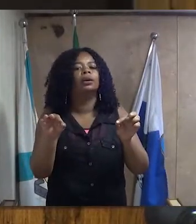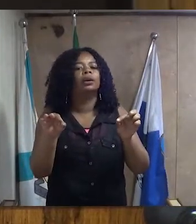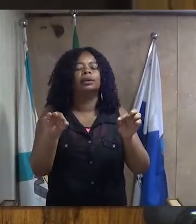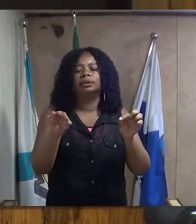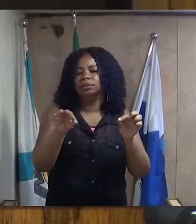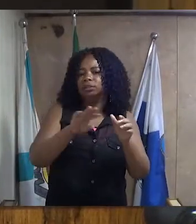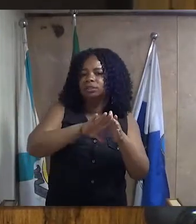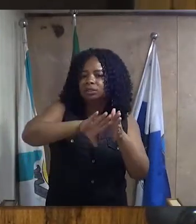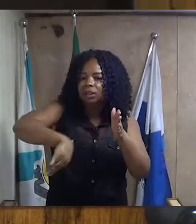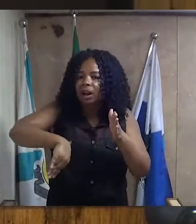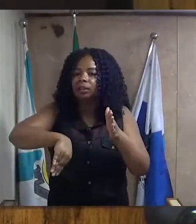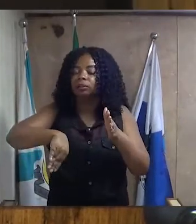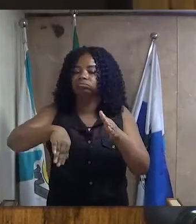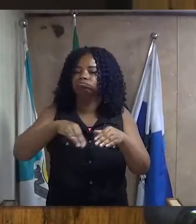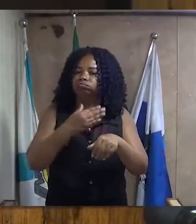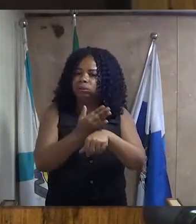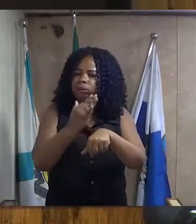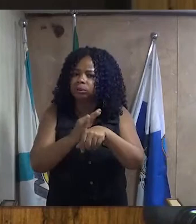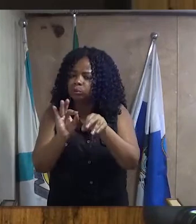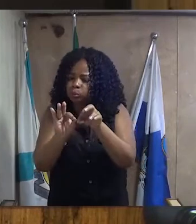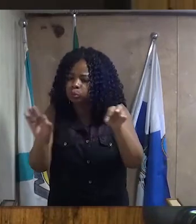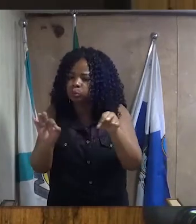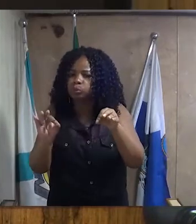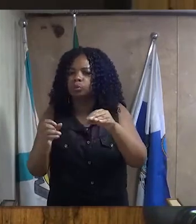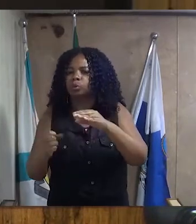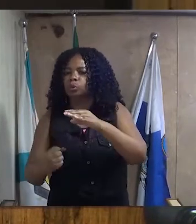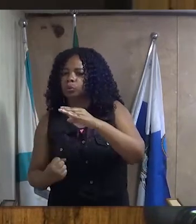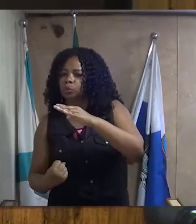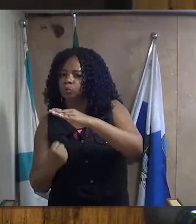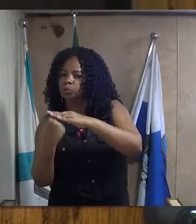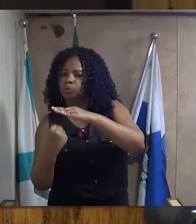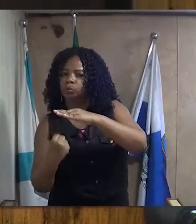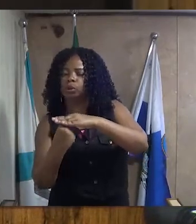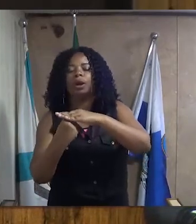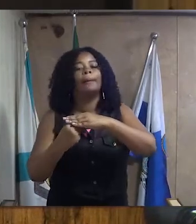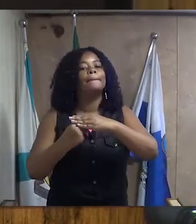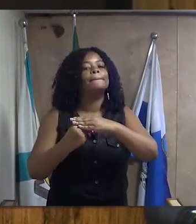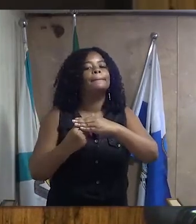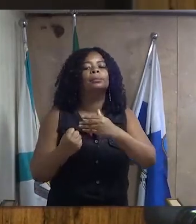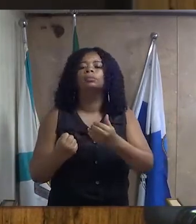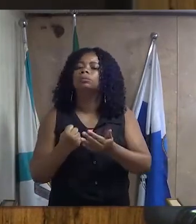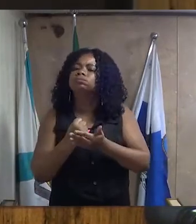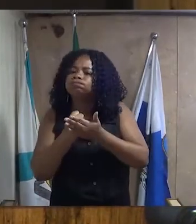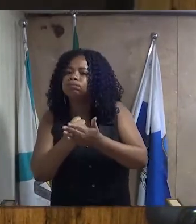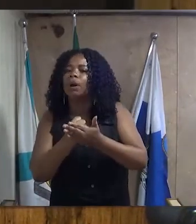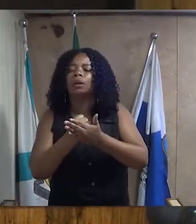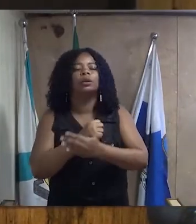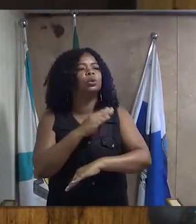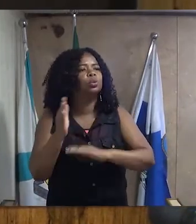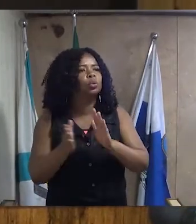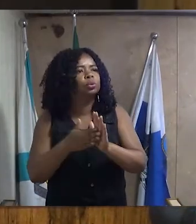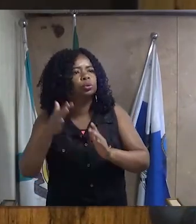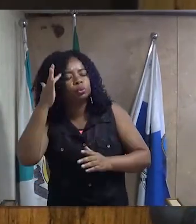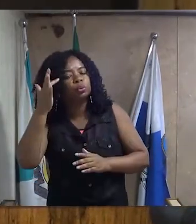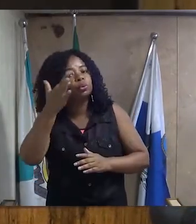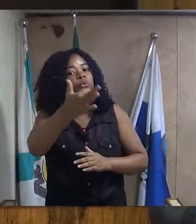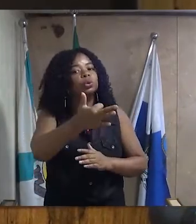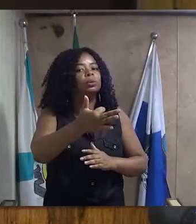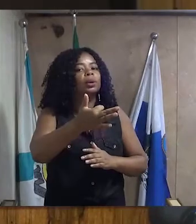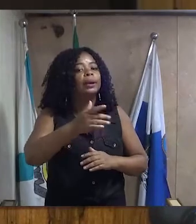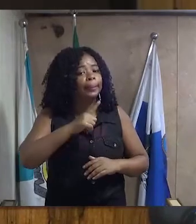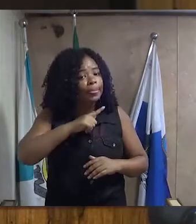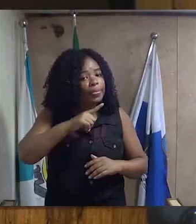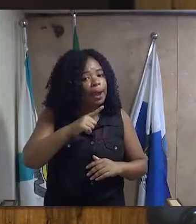em desuso em postos de sustentação no município e da Altas Providências.